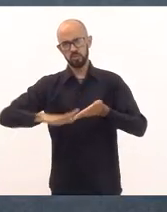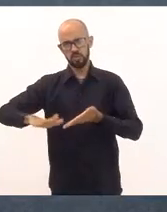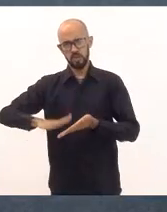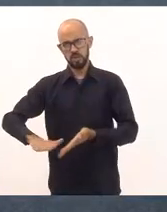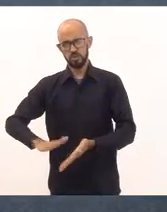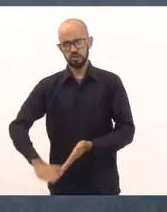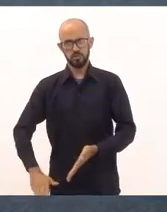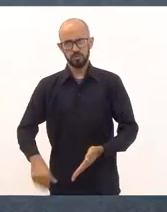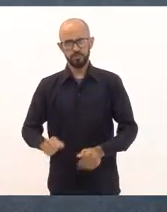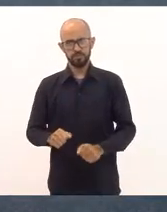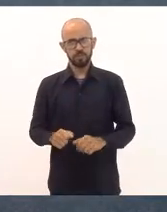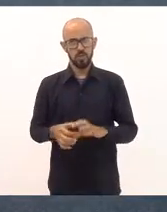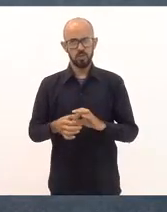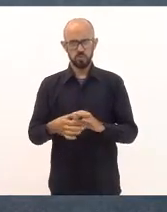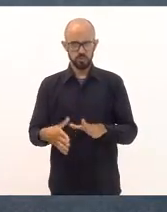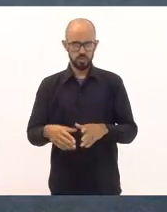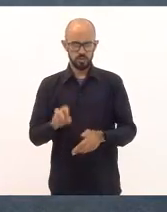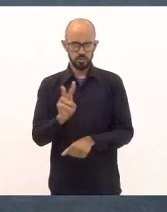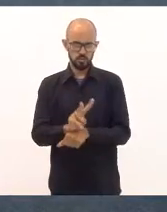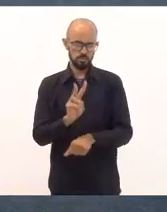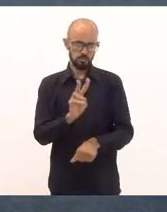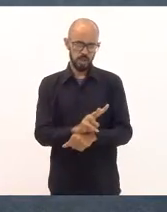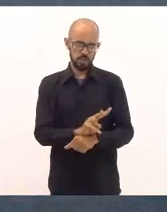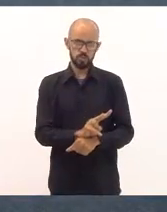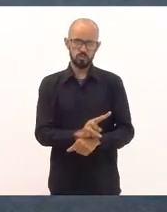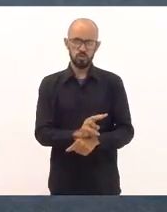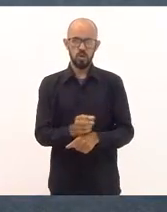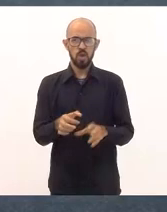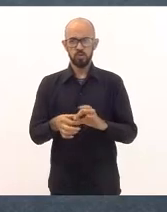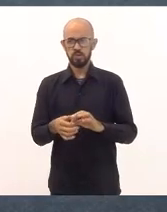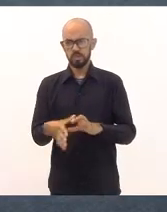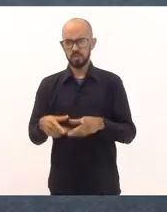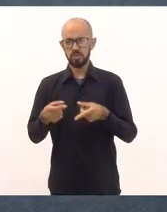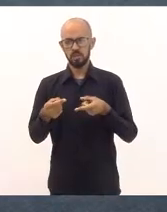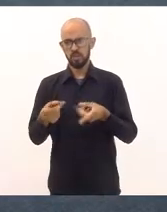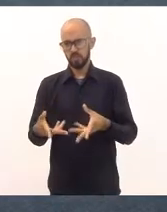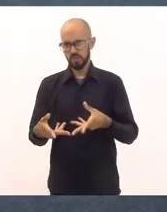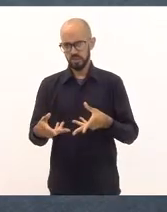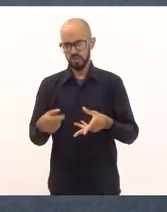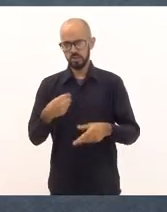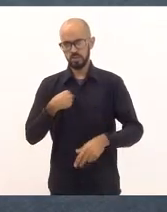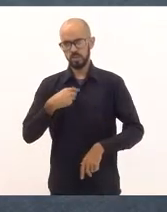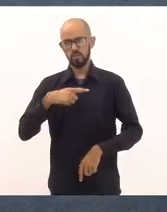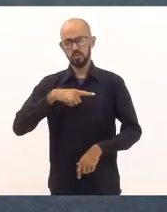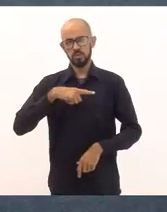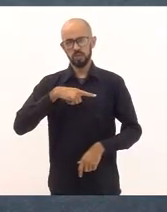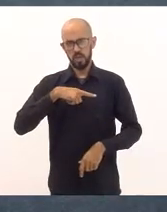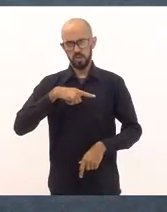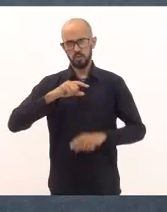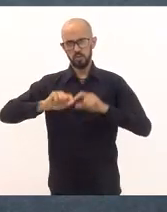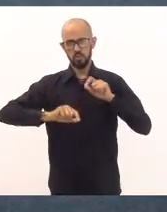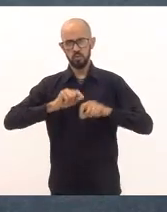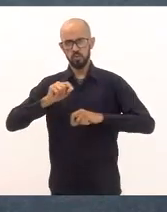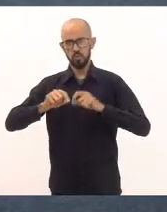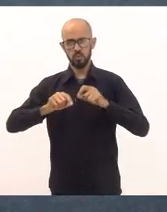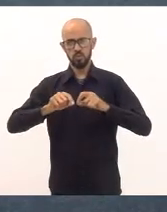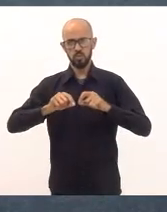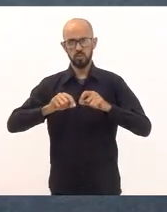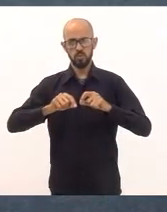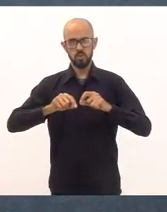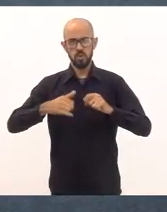a autorização do empréstimo, a autorização da venda. Então, eu tenho autoridade para